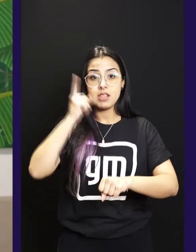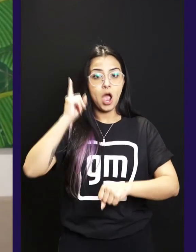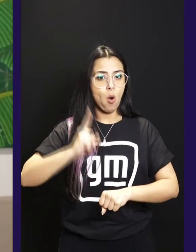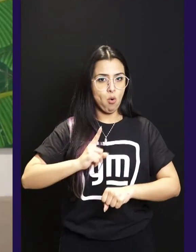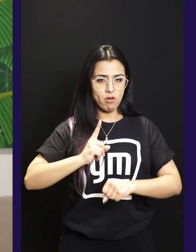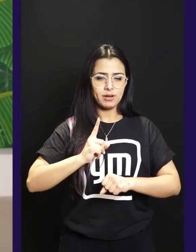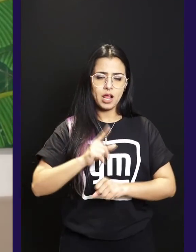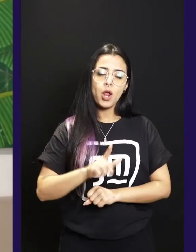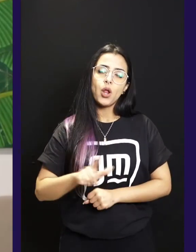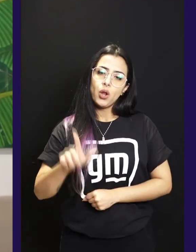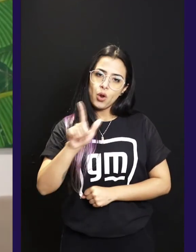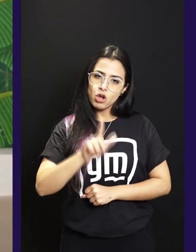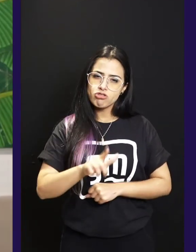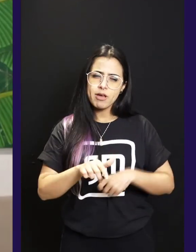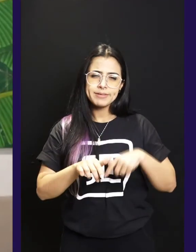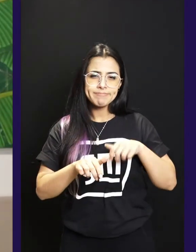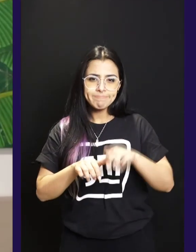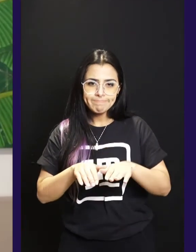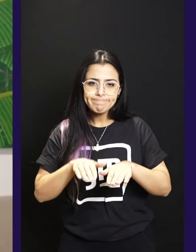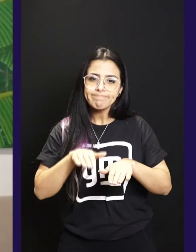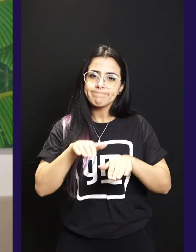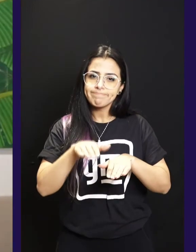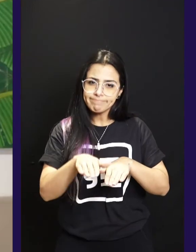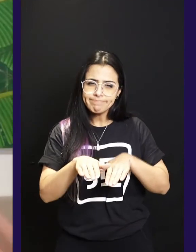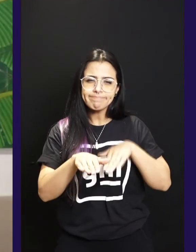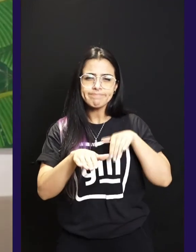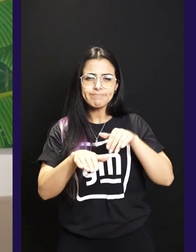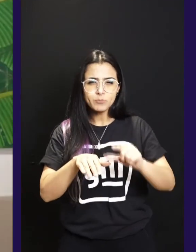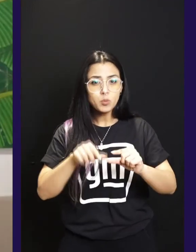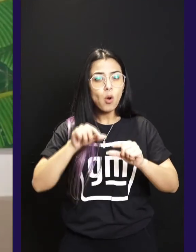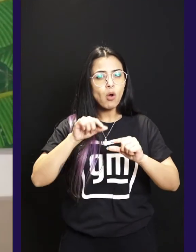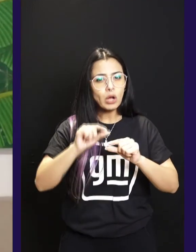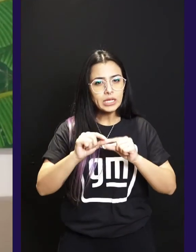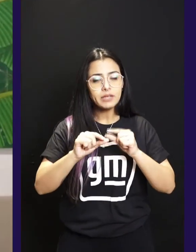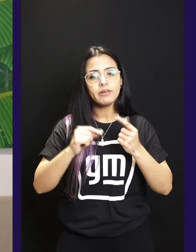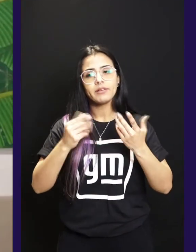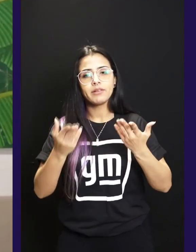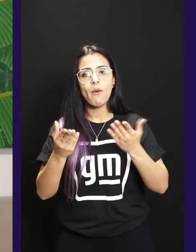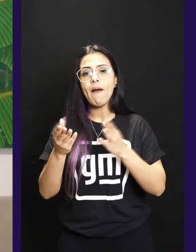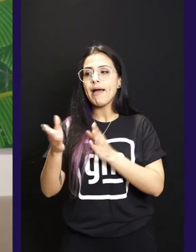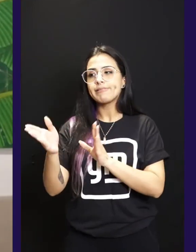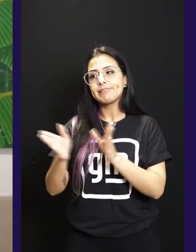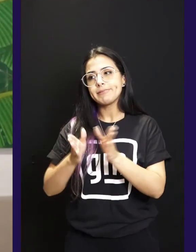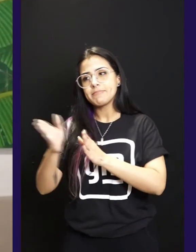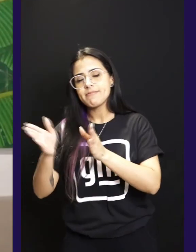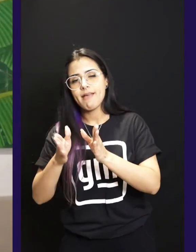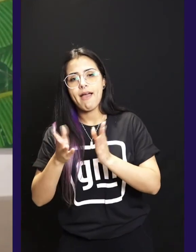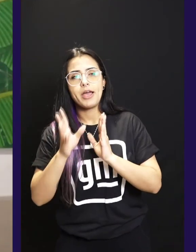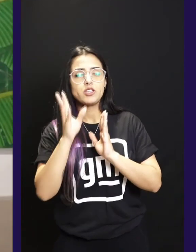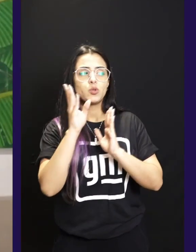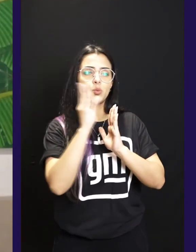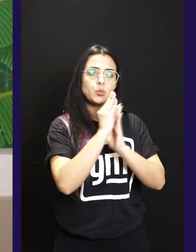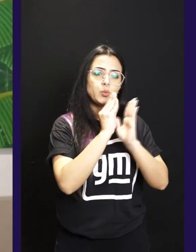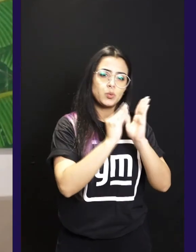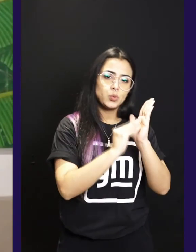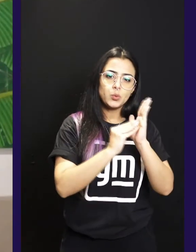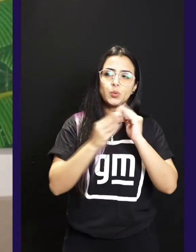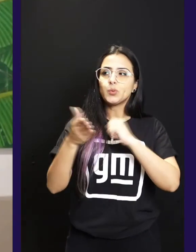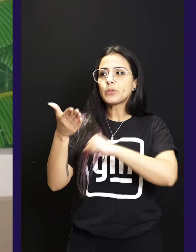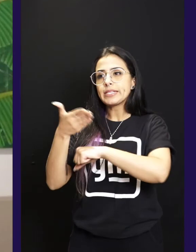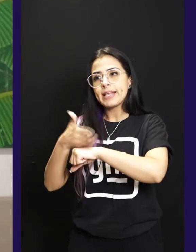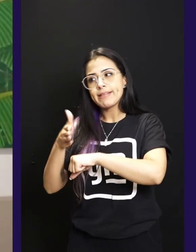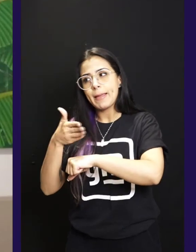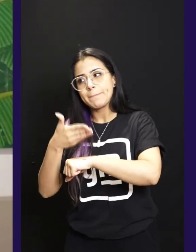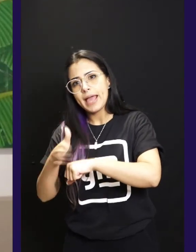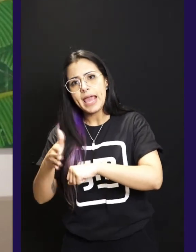que há vários passos de acessibilidade de site, de conteúdo, de conscientização, treinamento, mudanças em